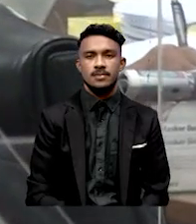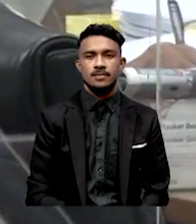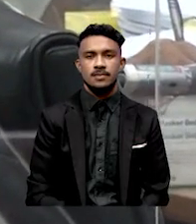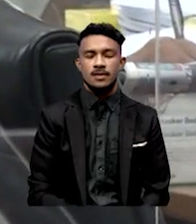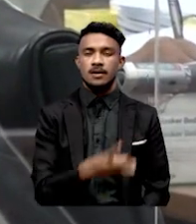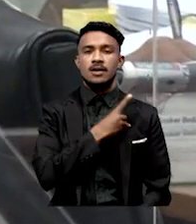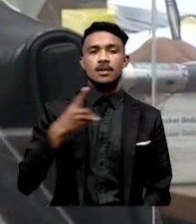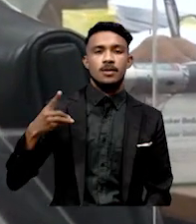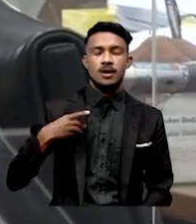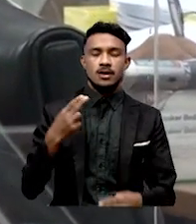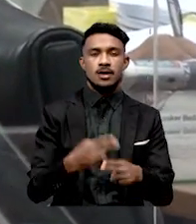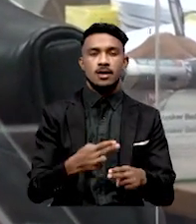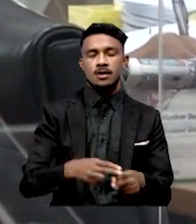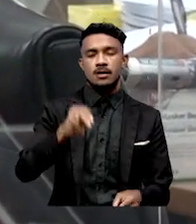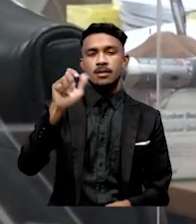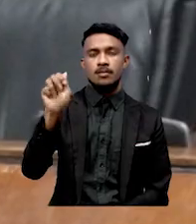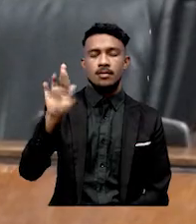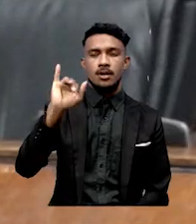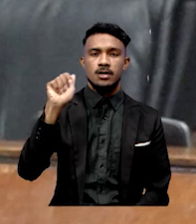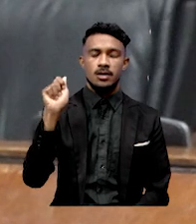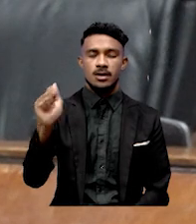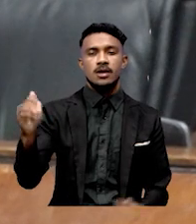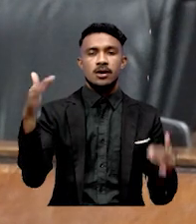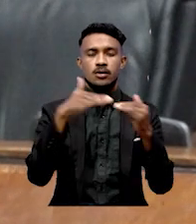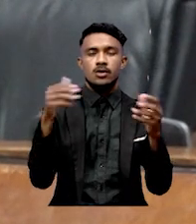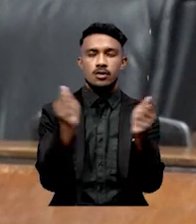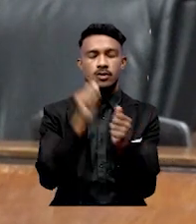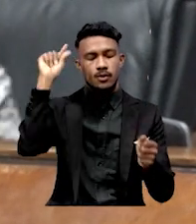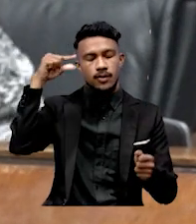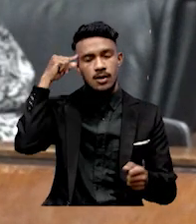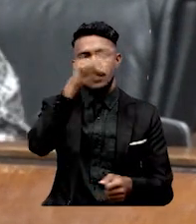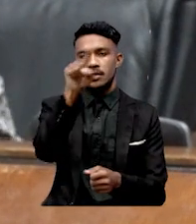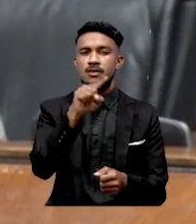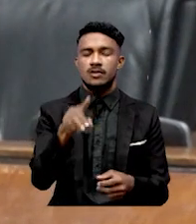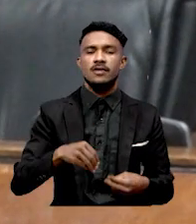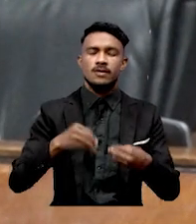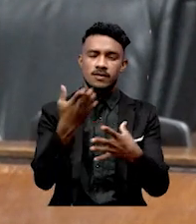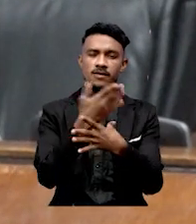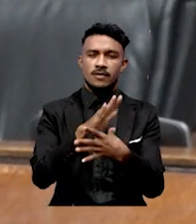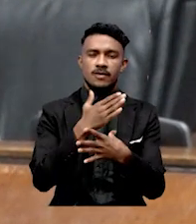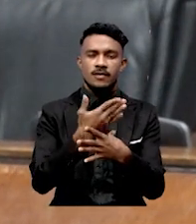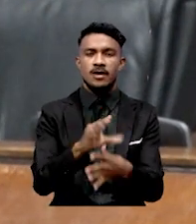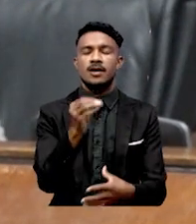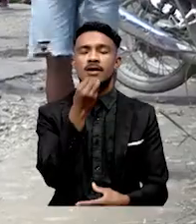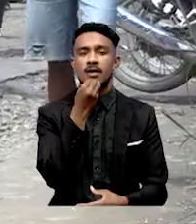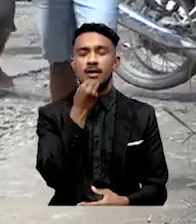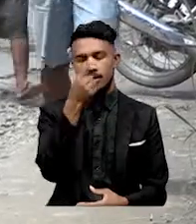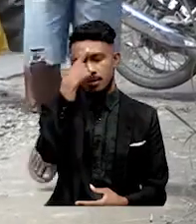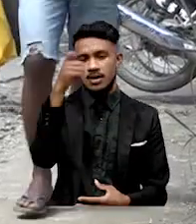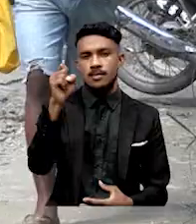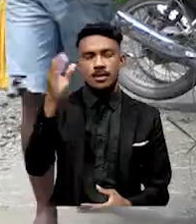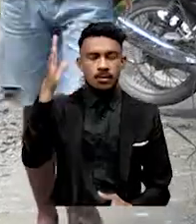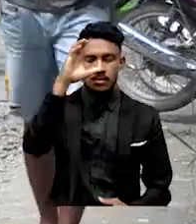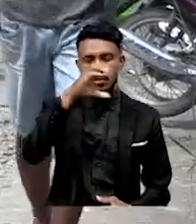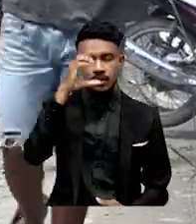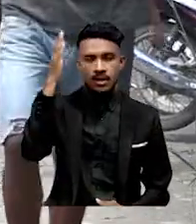Deputada Maria Fernanda Laili Rousse, audiência ao governo, preocupa o processo de distribuição programa cesta básica. Também identifica a